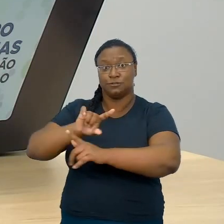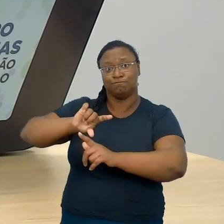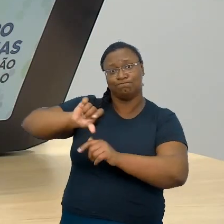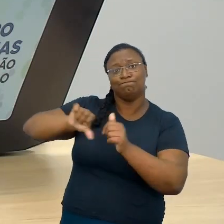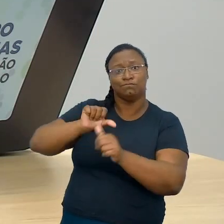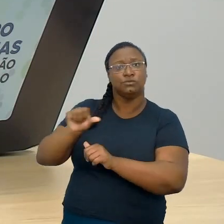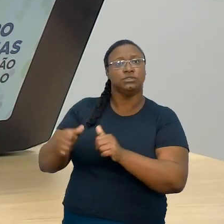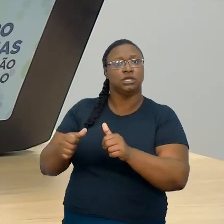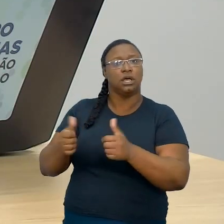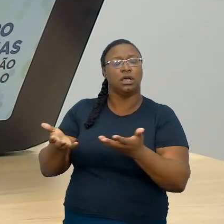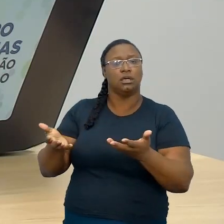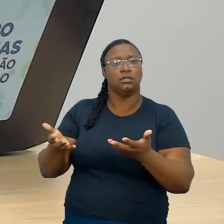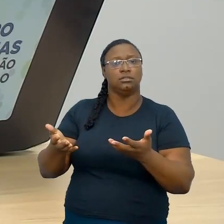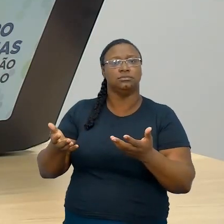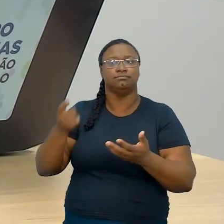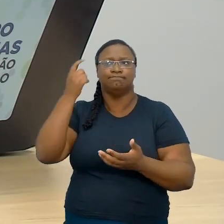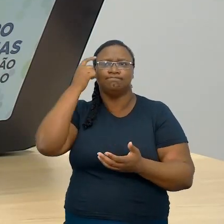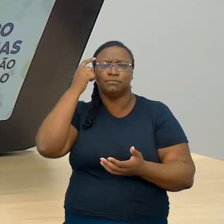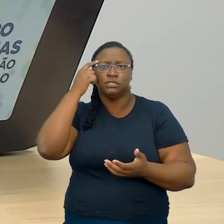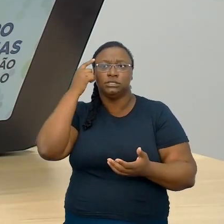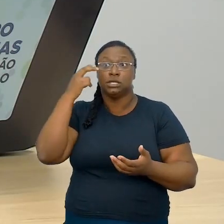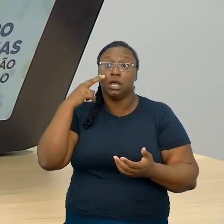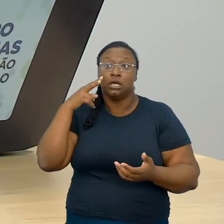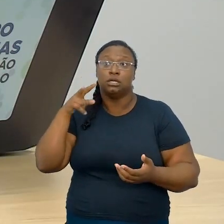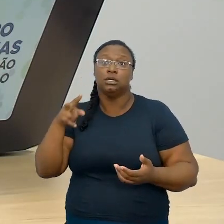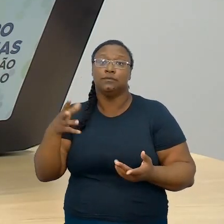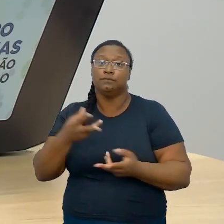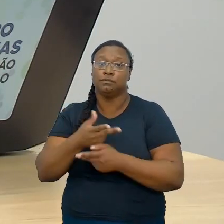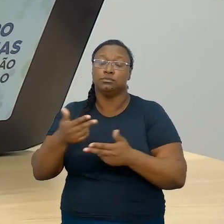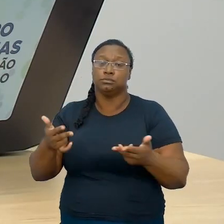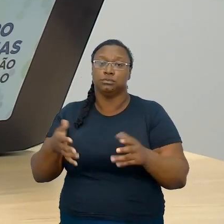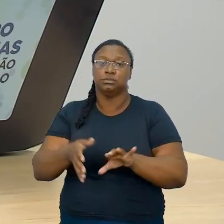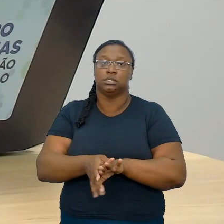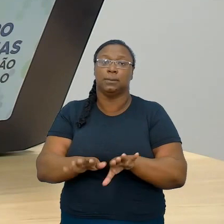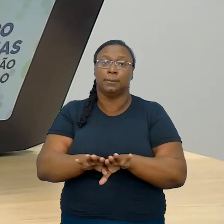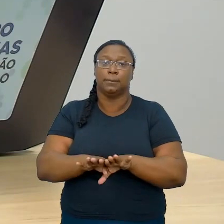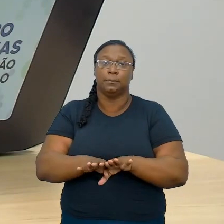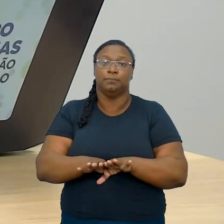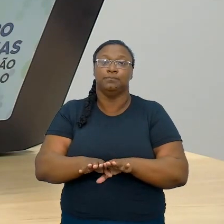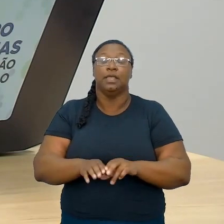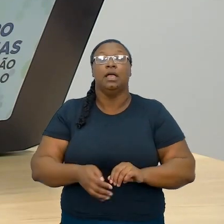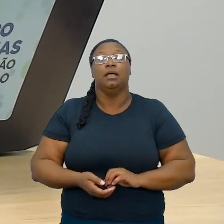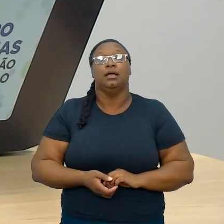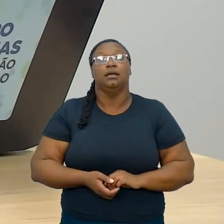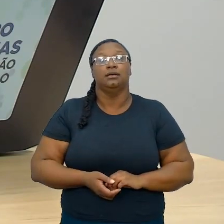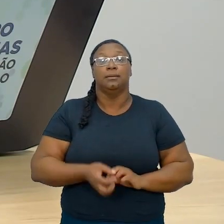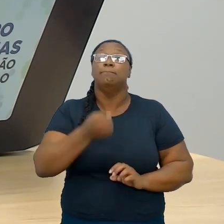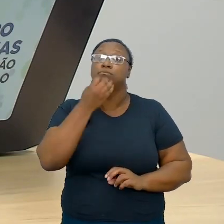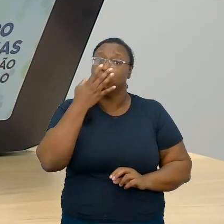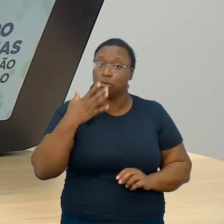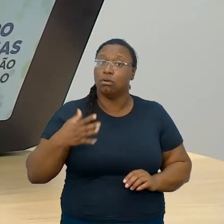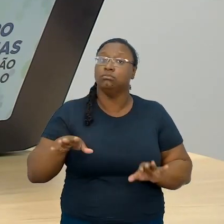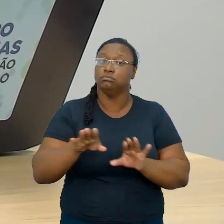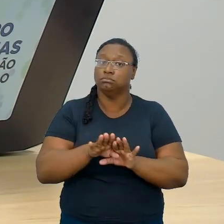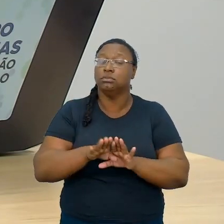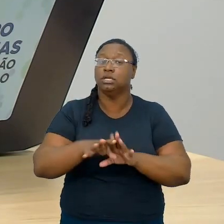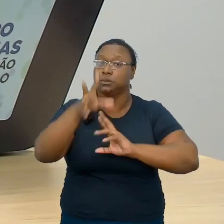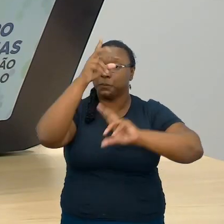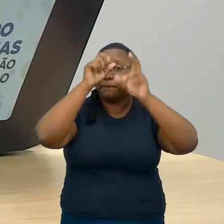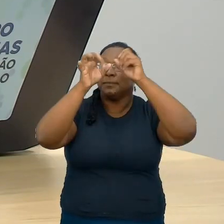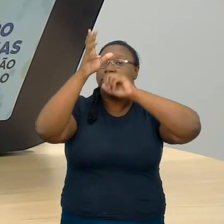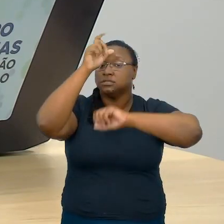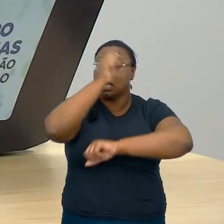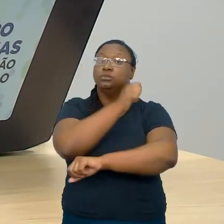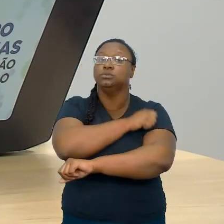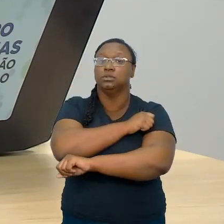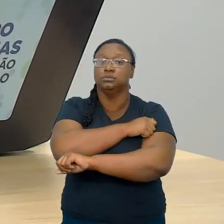de pensar e de ver as coisas, né? Além disso, ele é importante para o aprendizado, né, dos estudantes. Ele serve